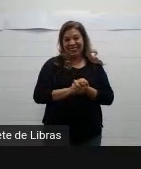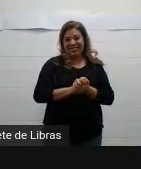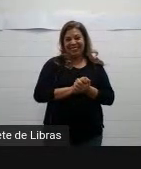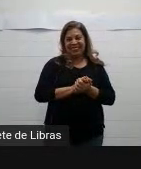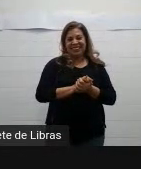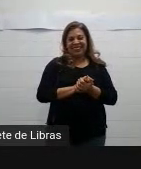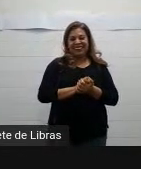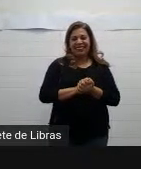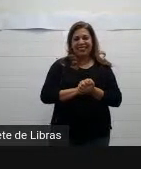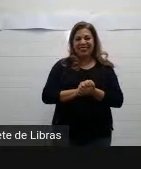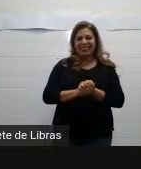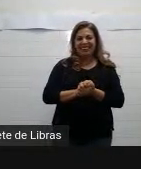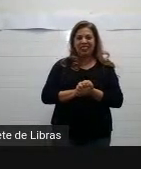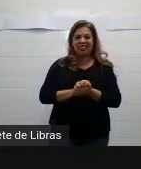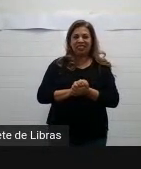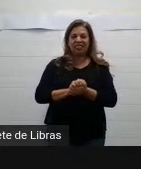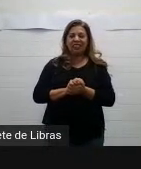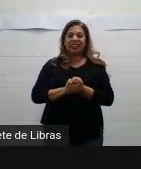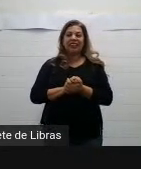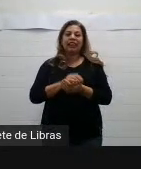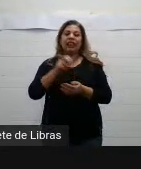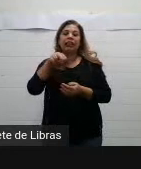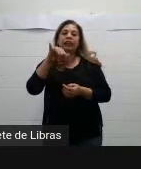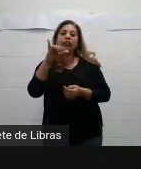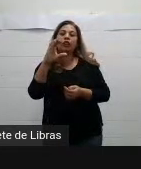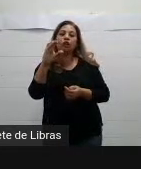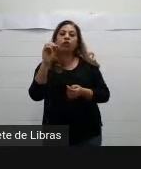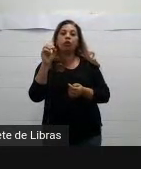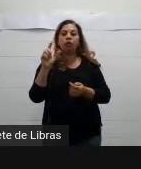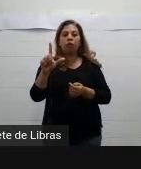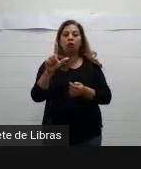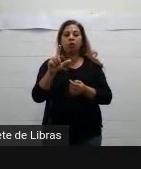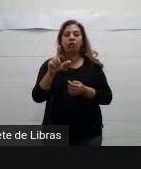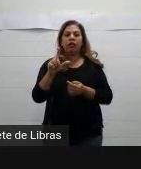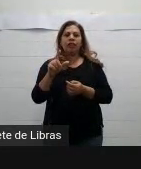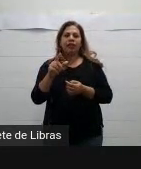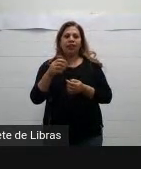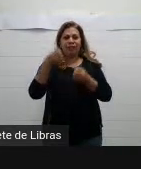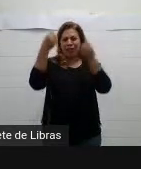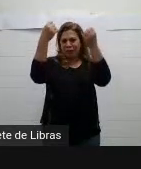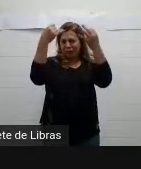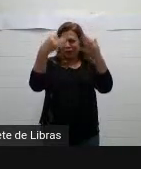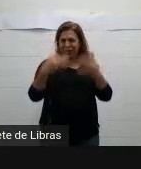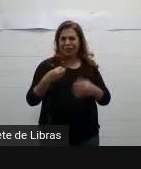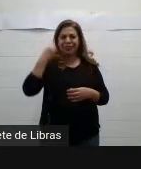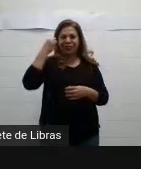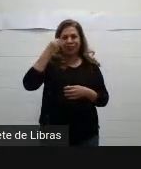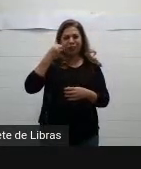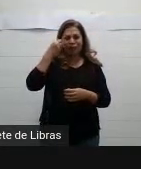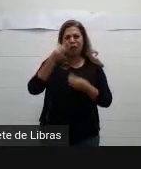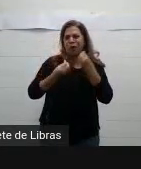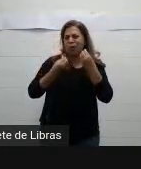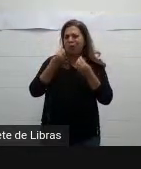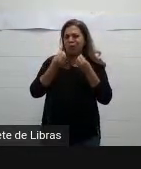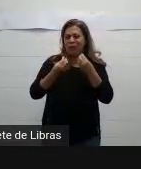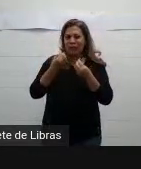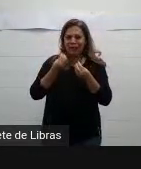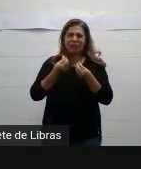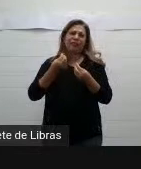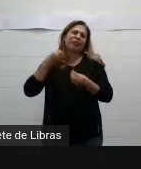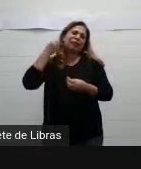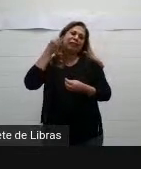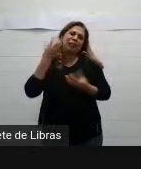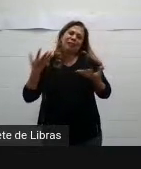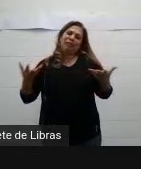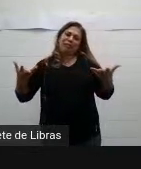era da Nicole, e ela estava falando, experienciando, verbalizando como foi rica a